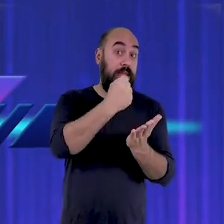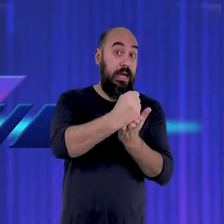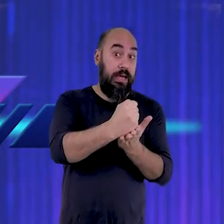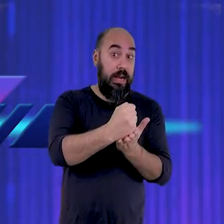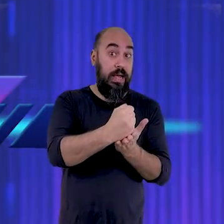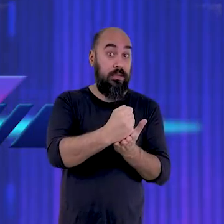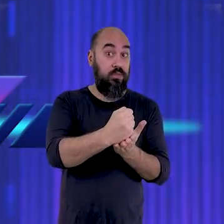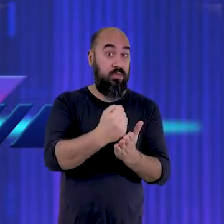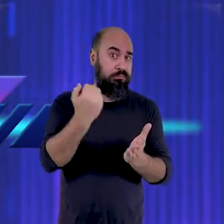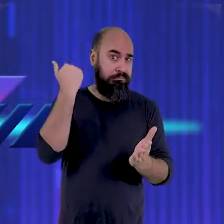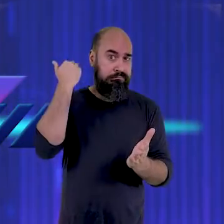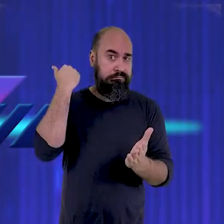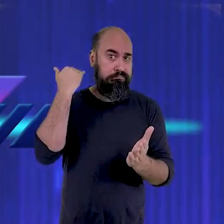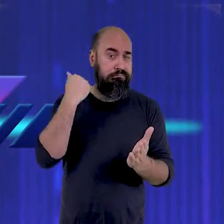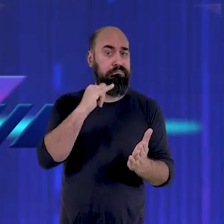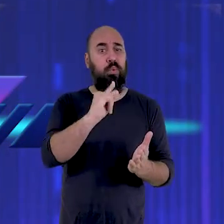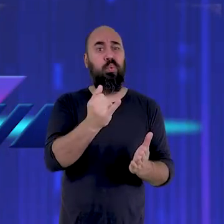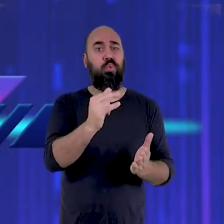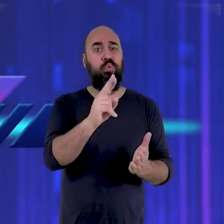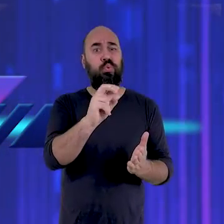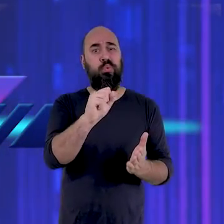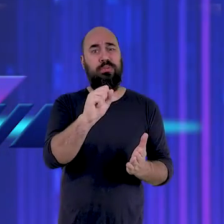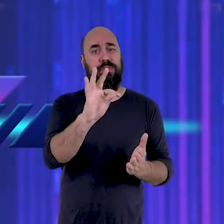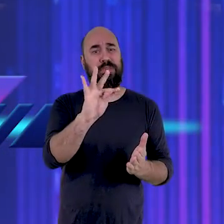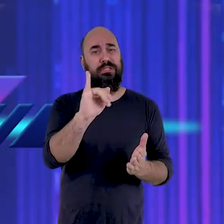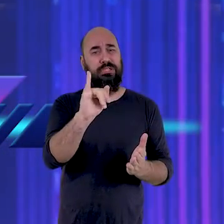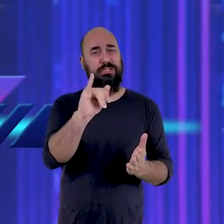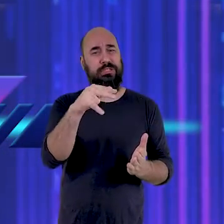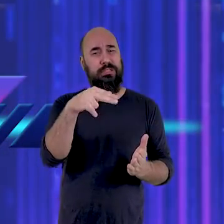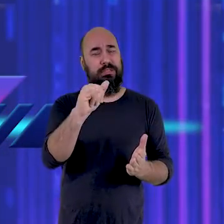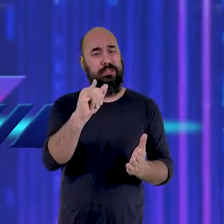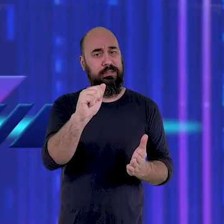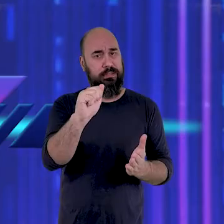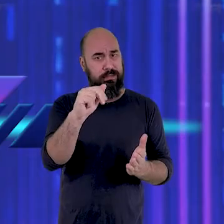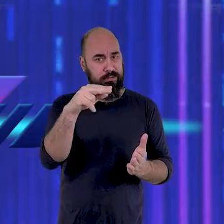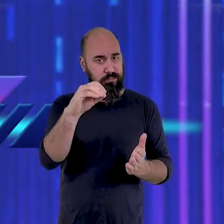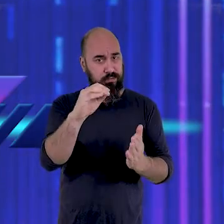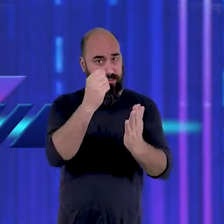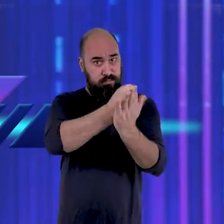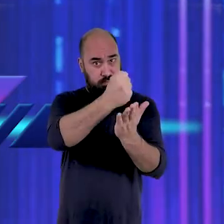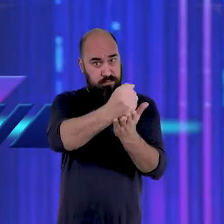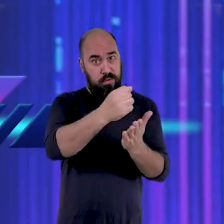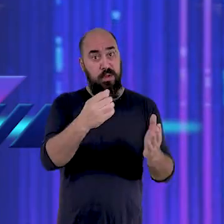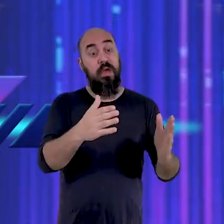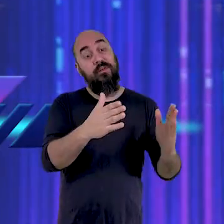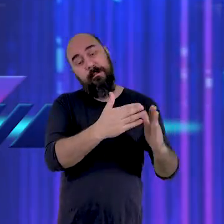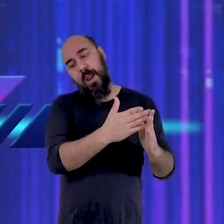eles marcaram um período sombrio, que vai até o ano